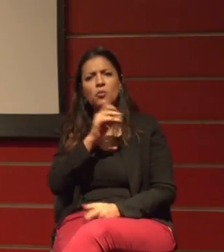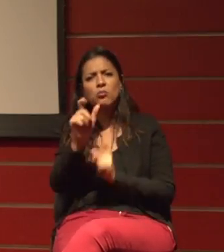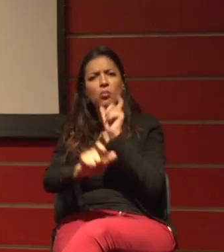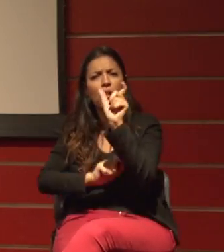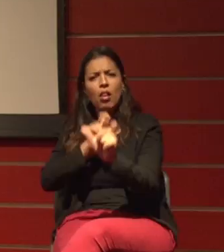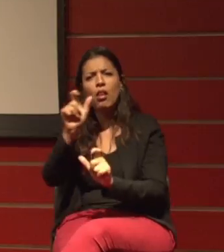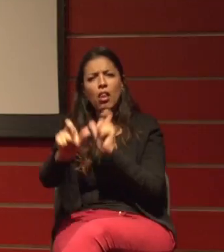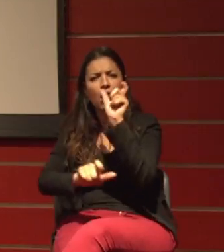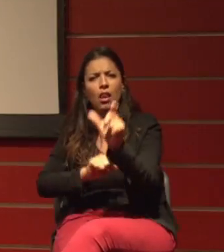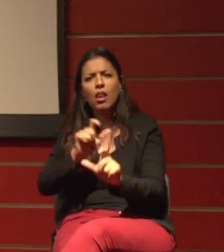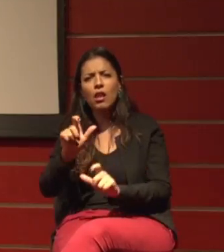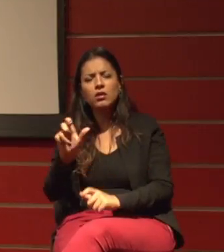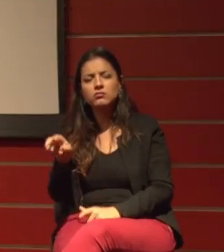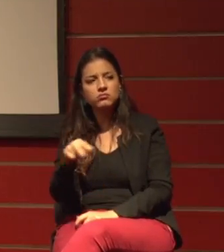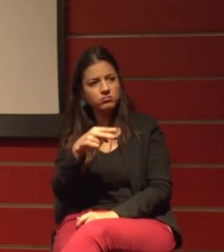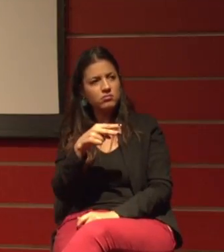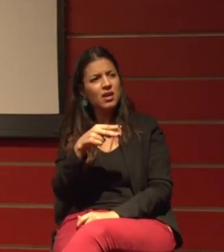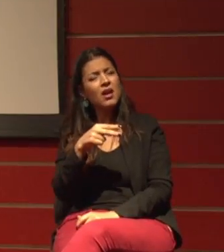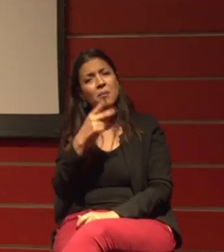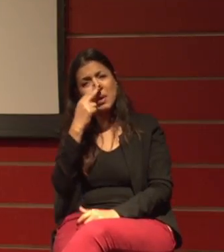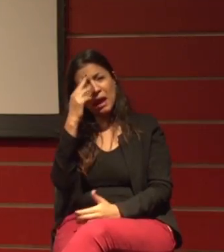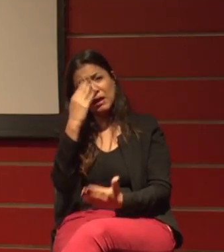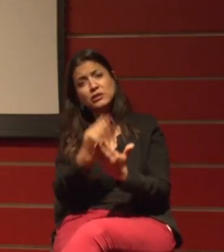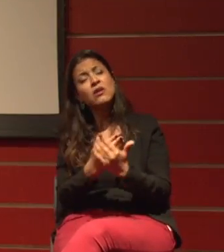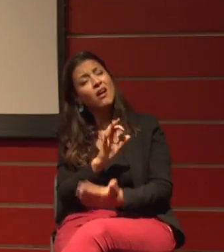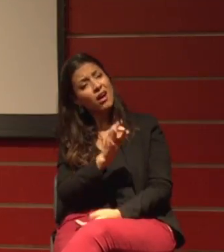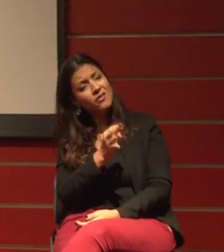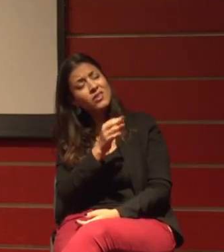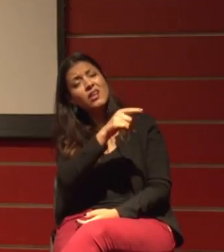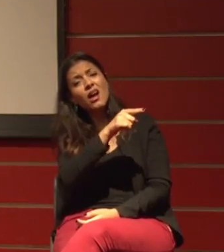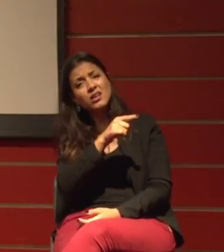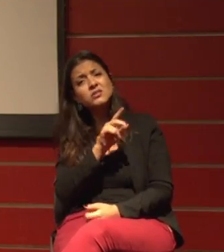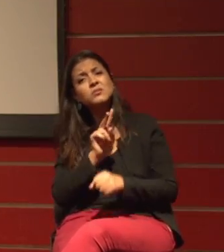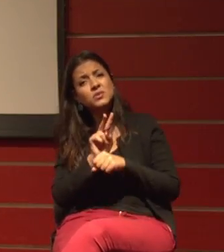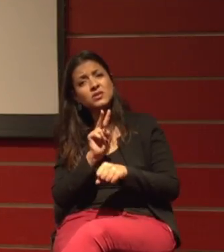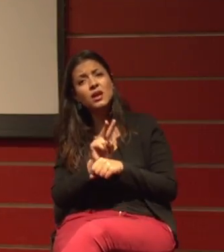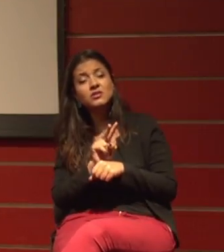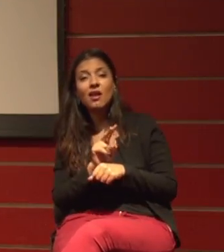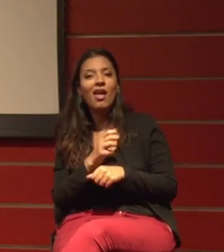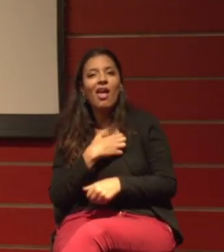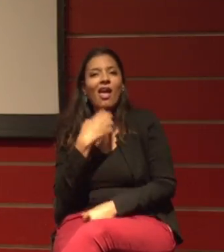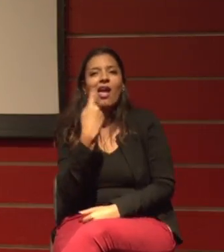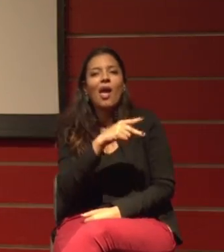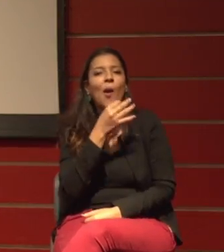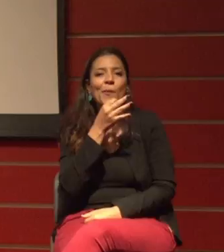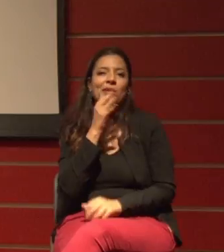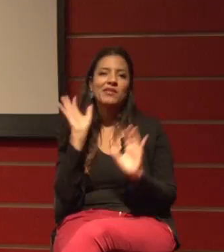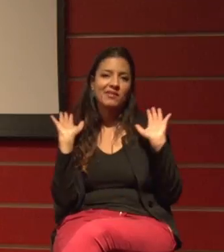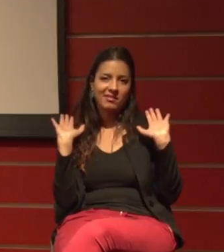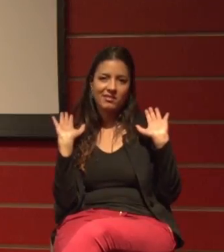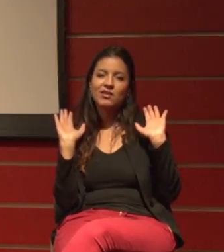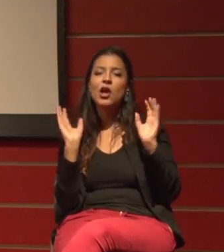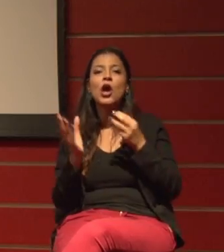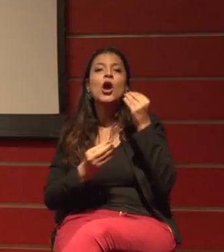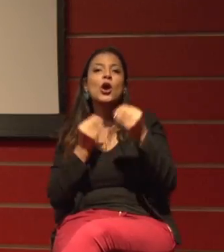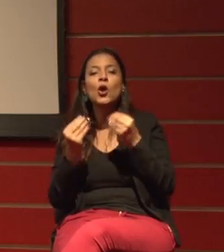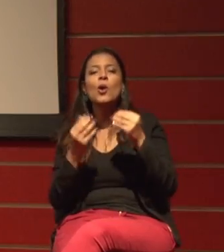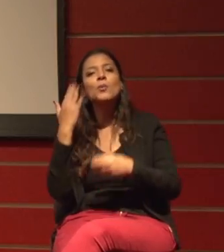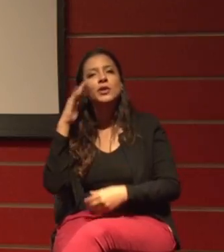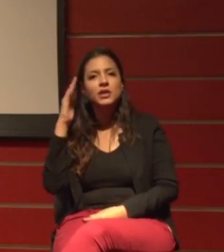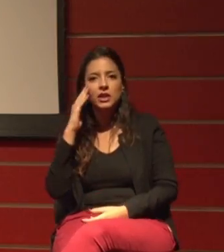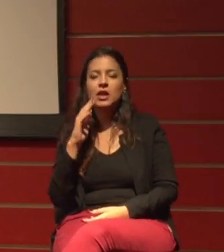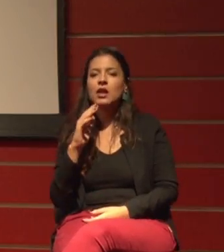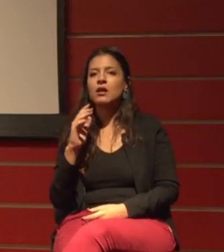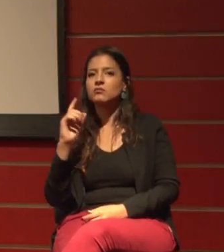tipo não ele tá ali para proteger é como ele pensa né porque E aí a questão do da da questão de como lidar com os antagonistas né